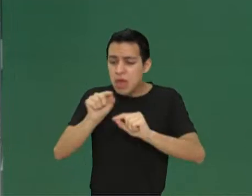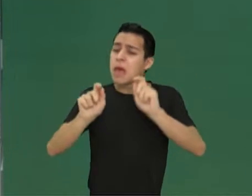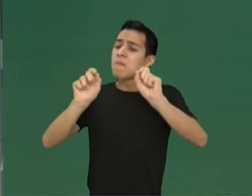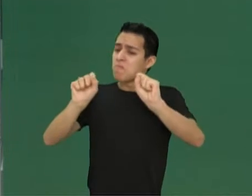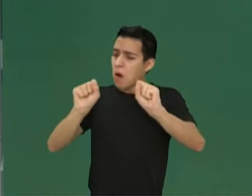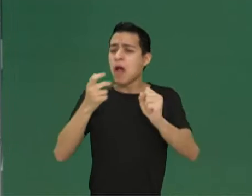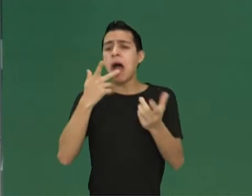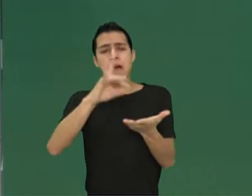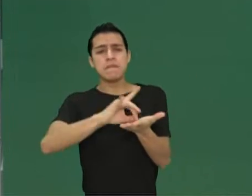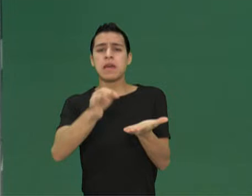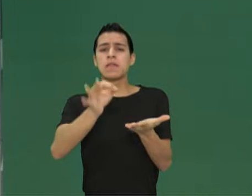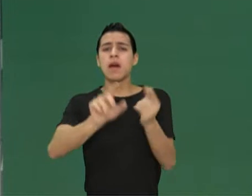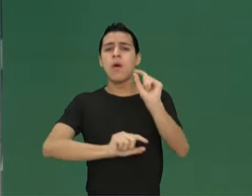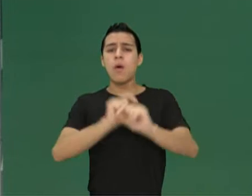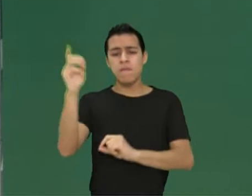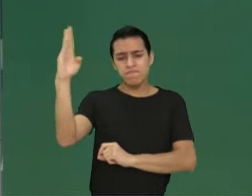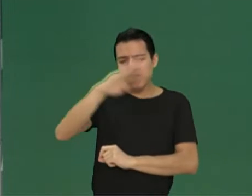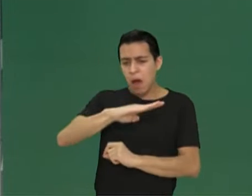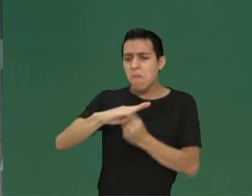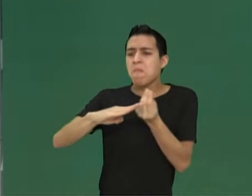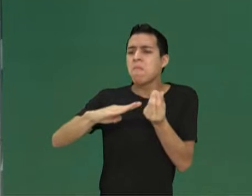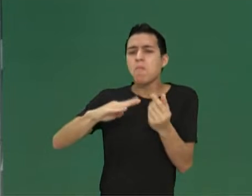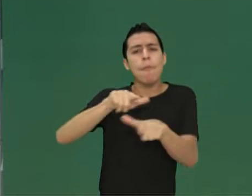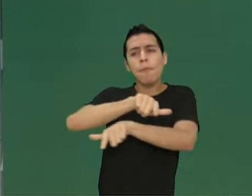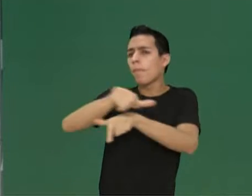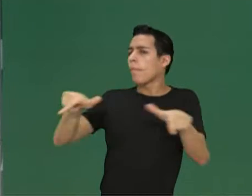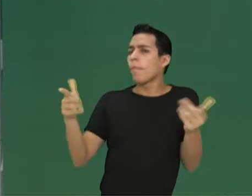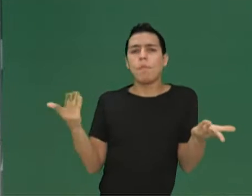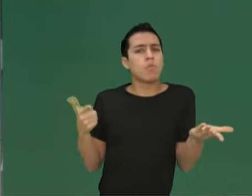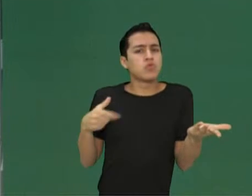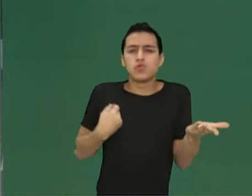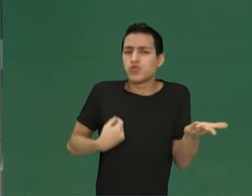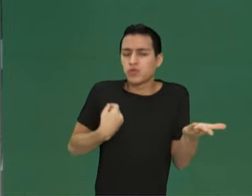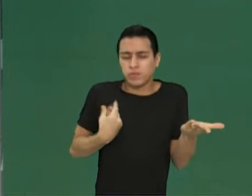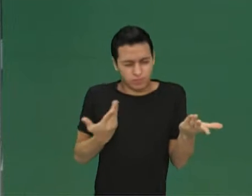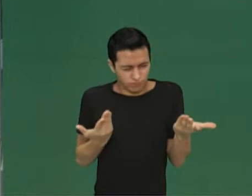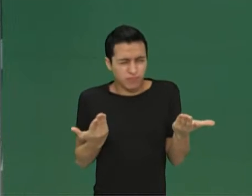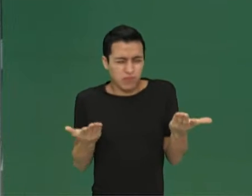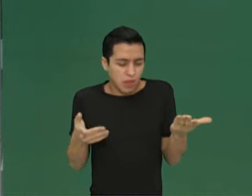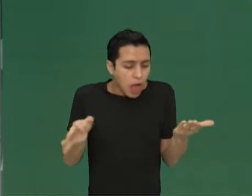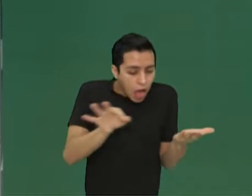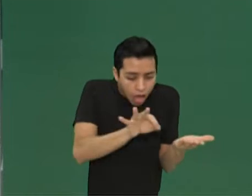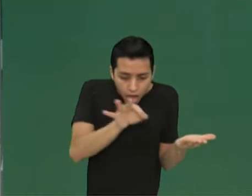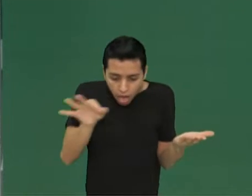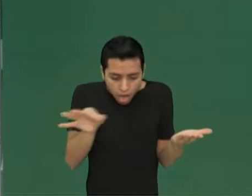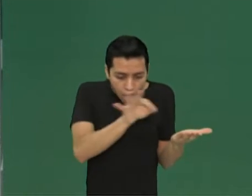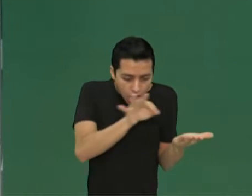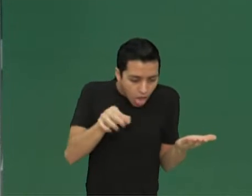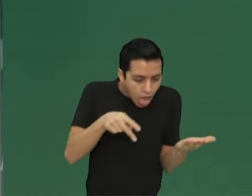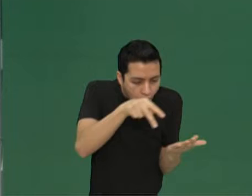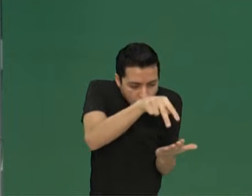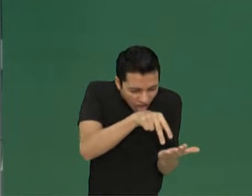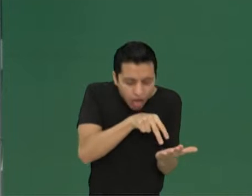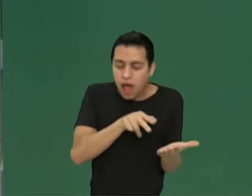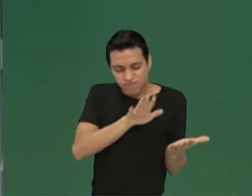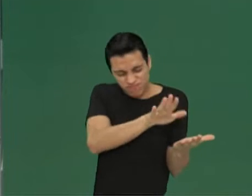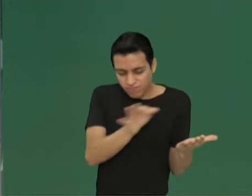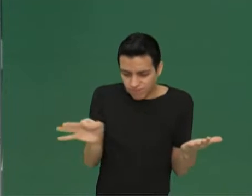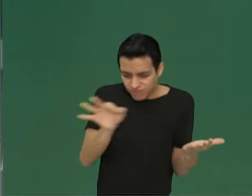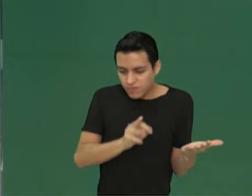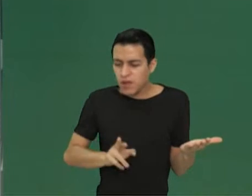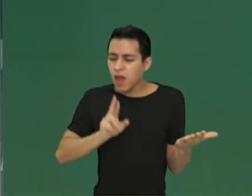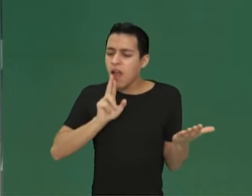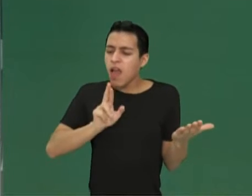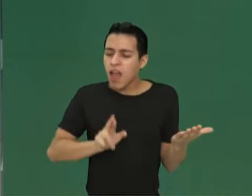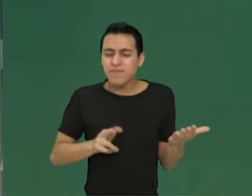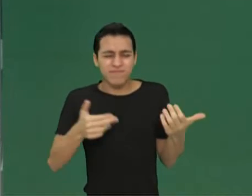poderia afirmar que o mal não existe, né? Volta lá nas anotações da última aula, né? Acompanha lá o que a gente já